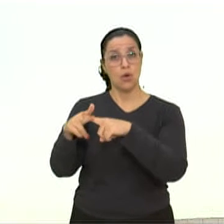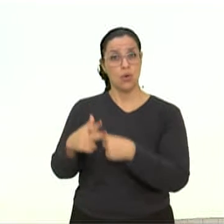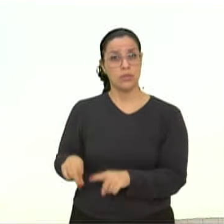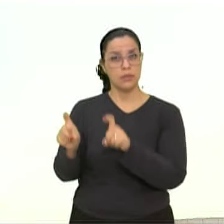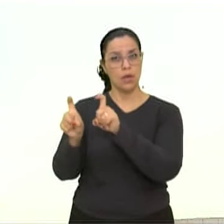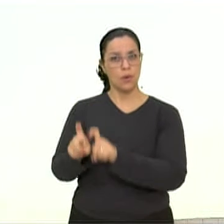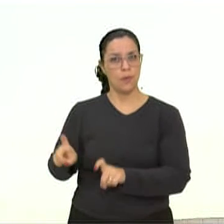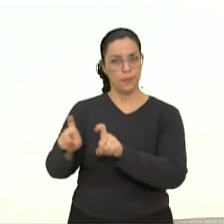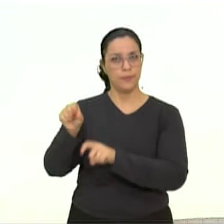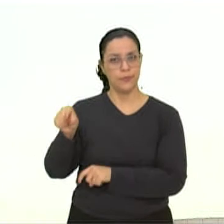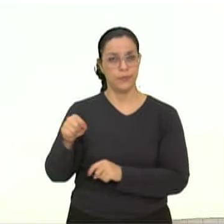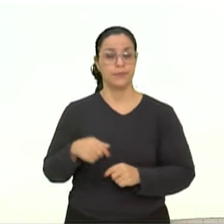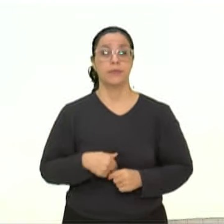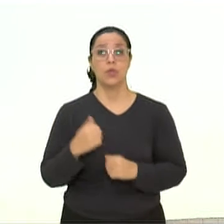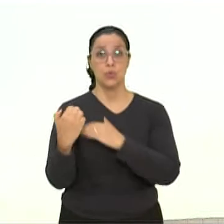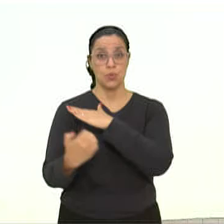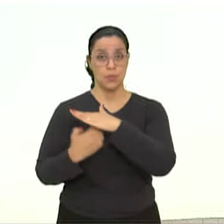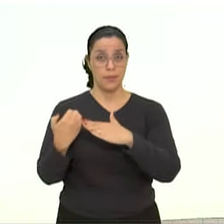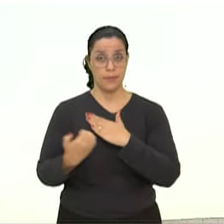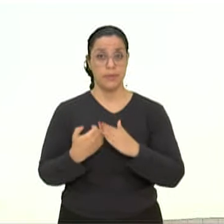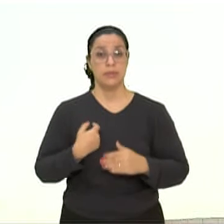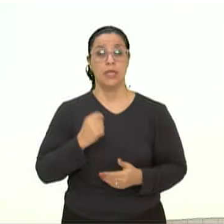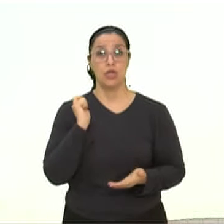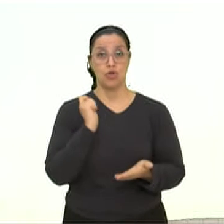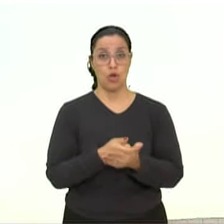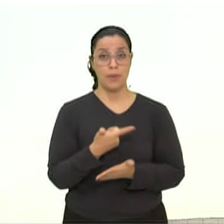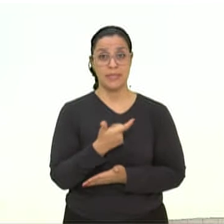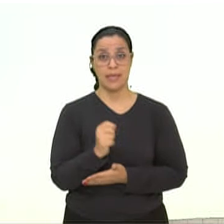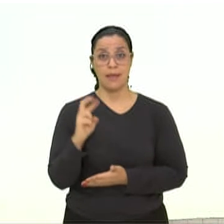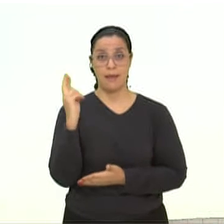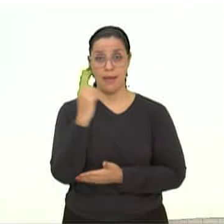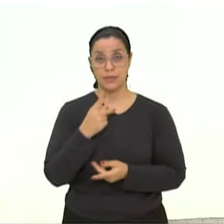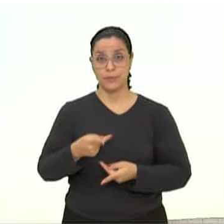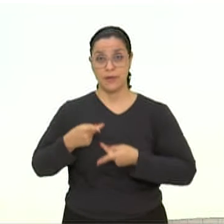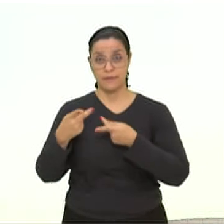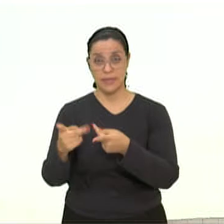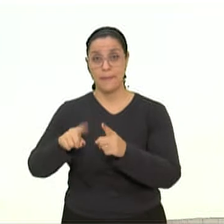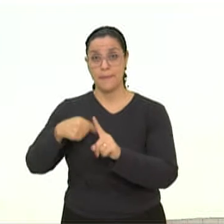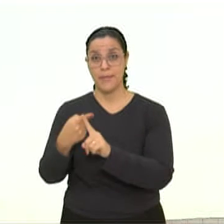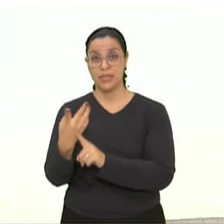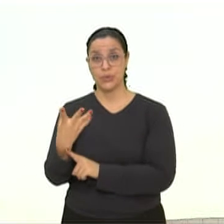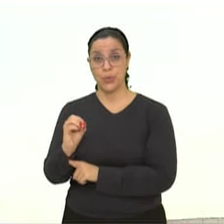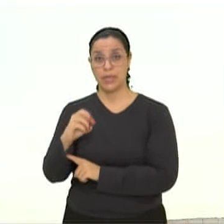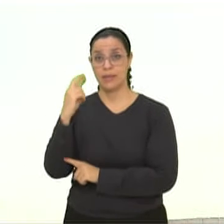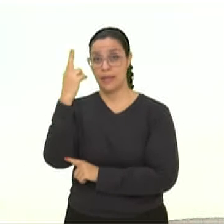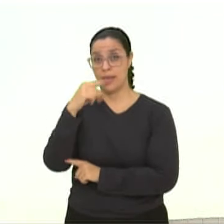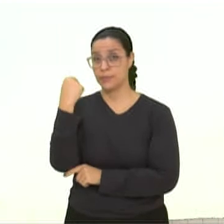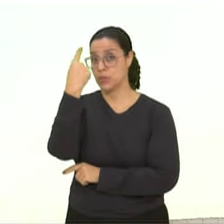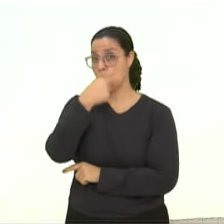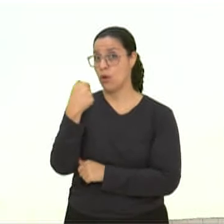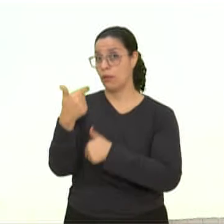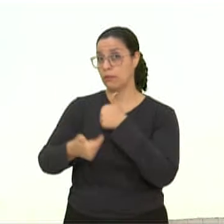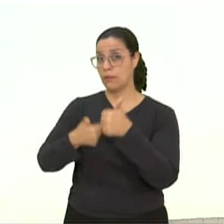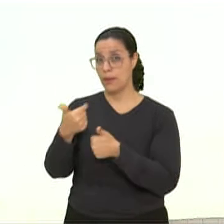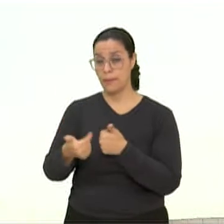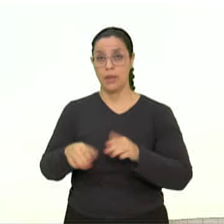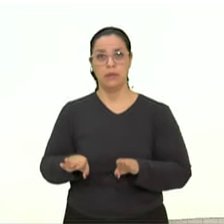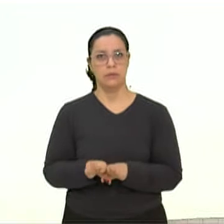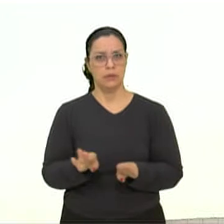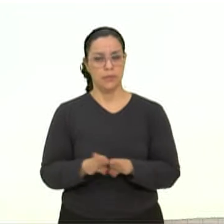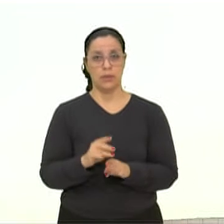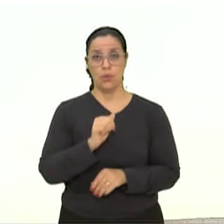alguns computadores em uma empresa. Ele cobra R$ 100 pela visita, mais R$ 40 por hora de trabalho. O item